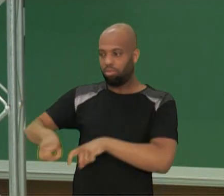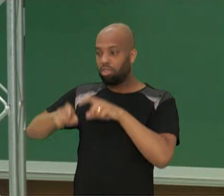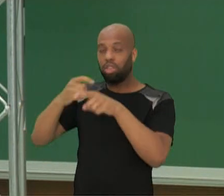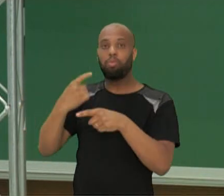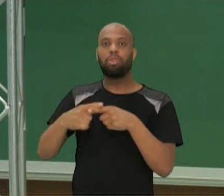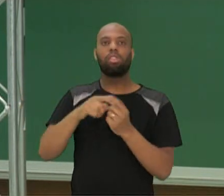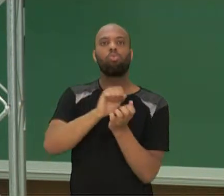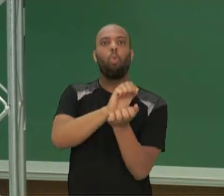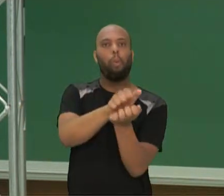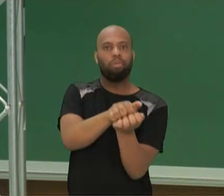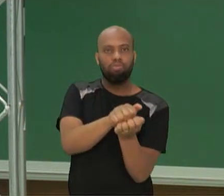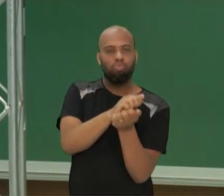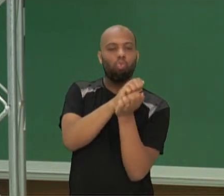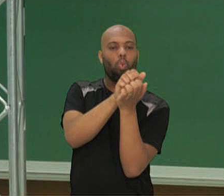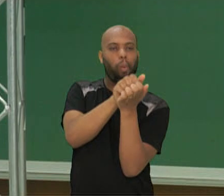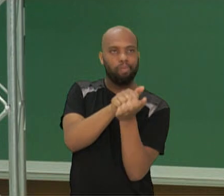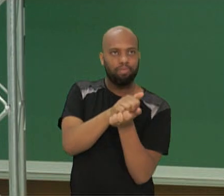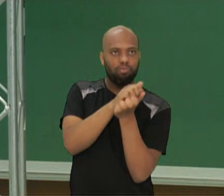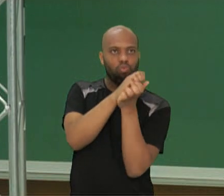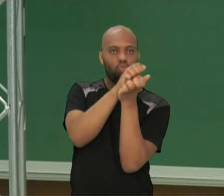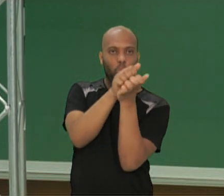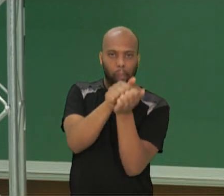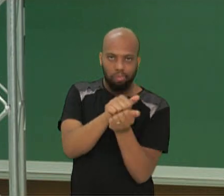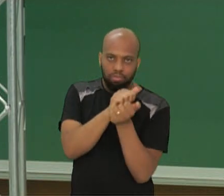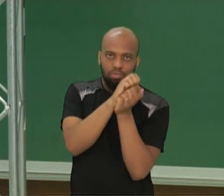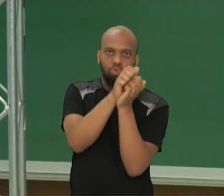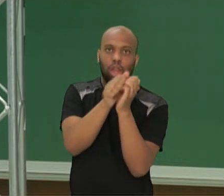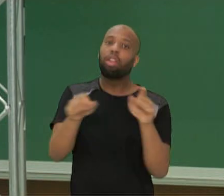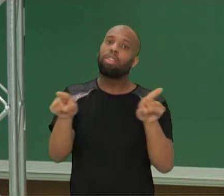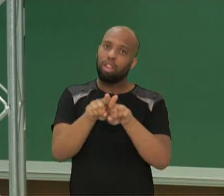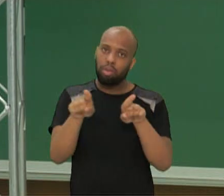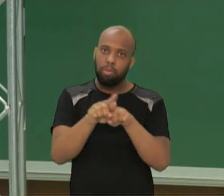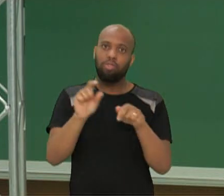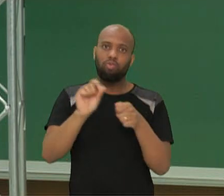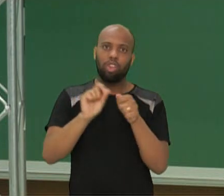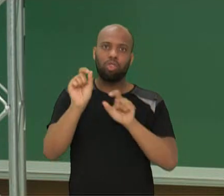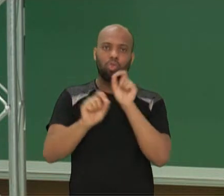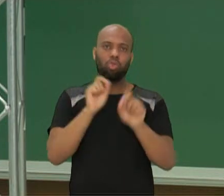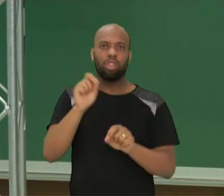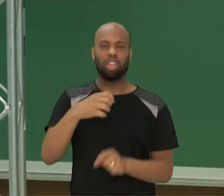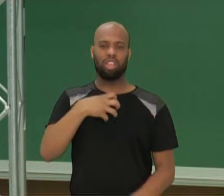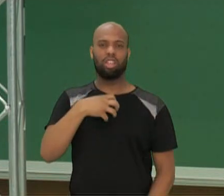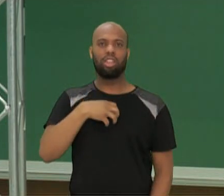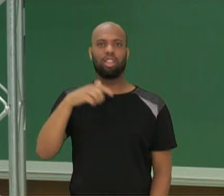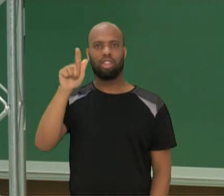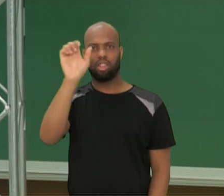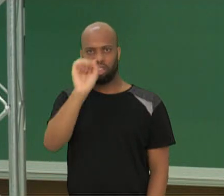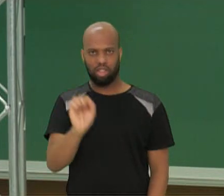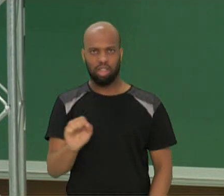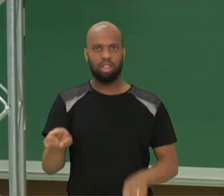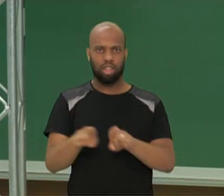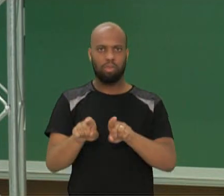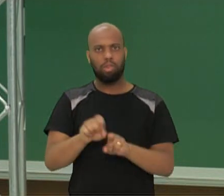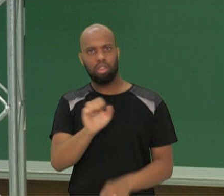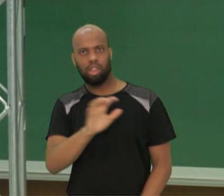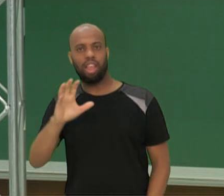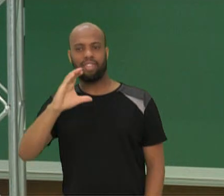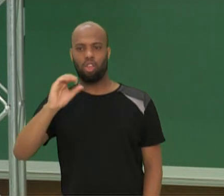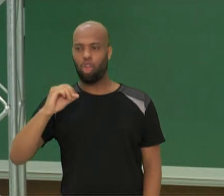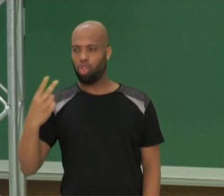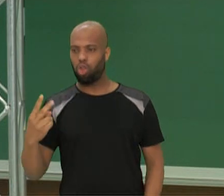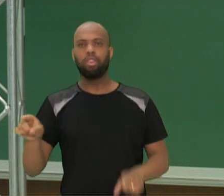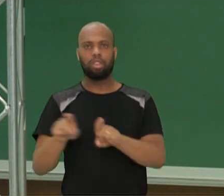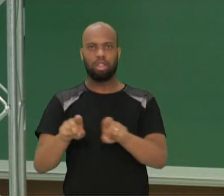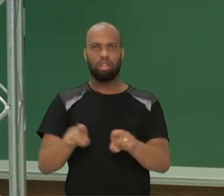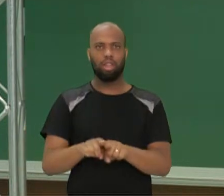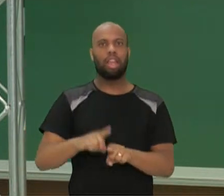de ruminar do gado também promove a emissão de gases de dióxido de carbono, que também